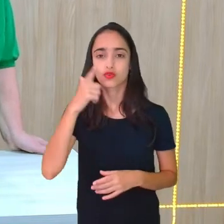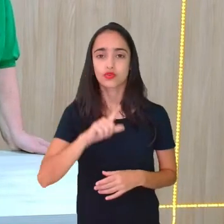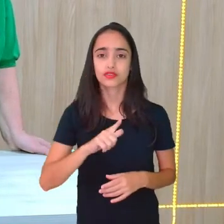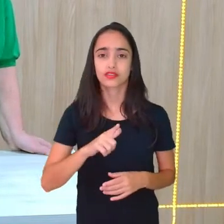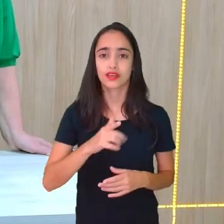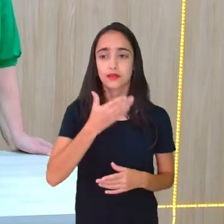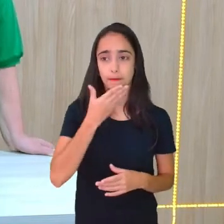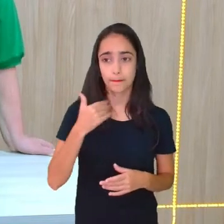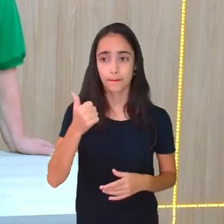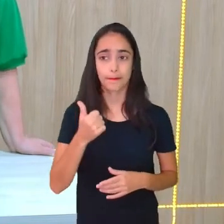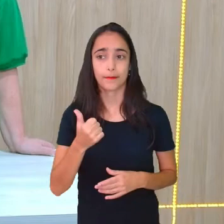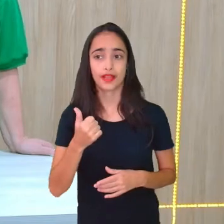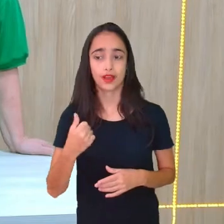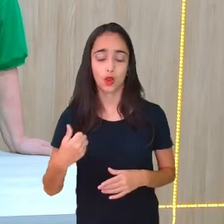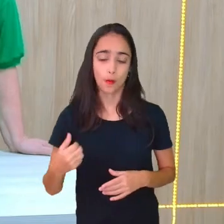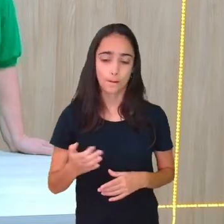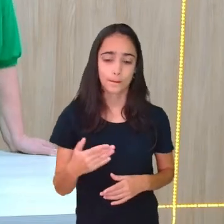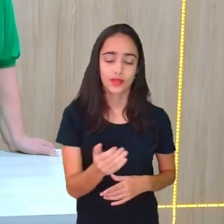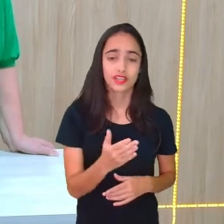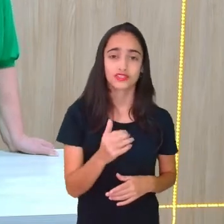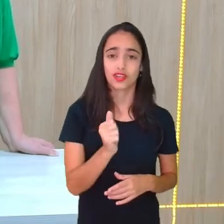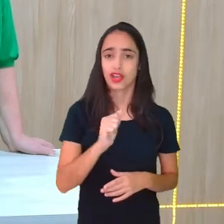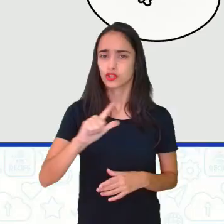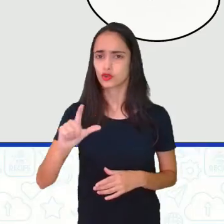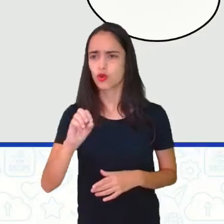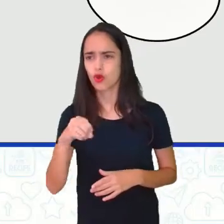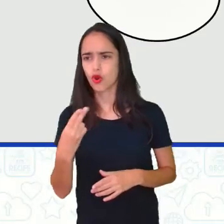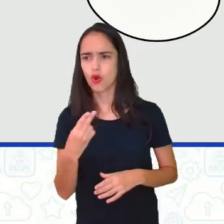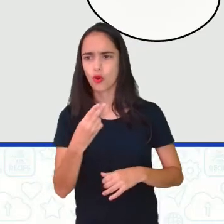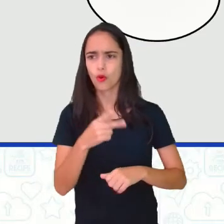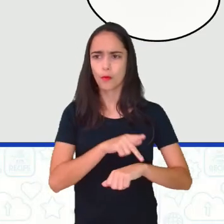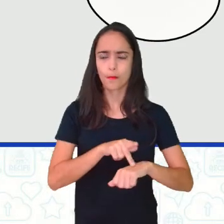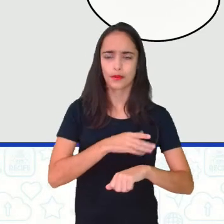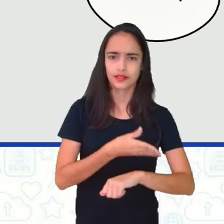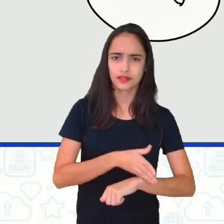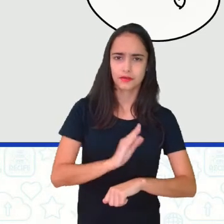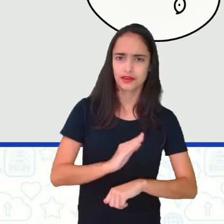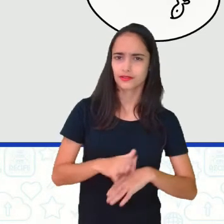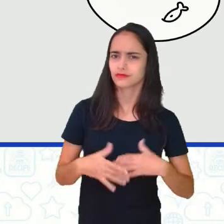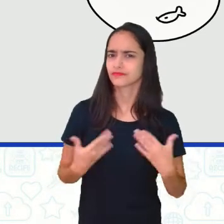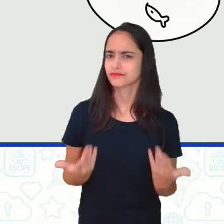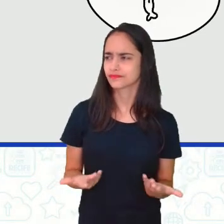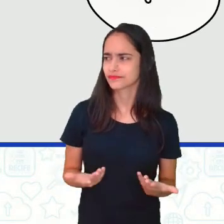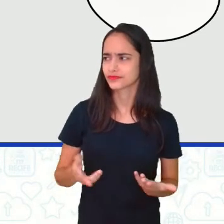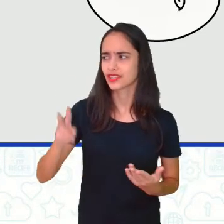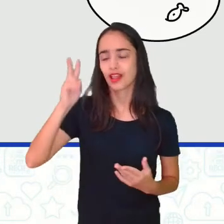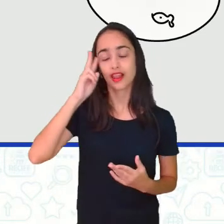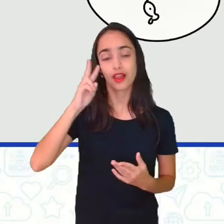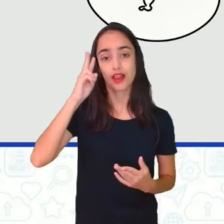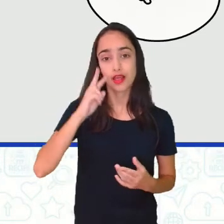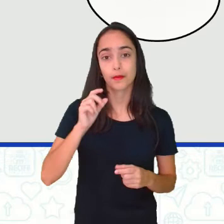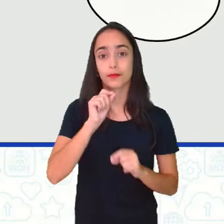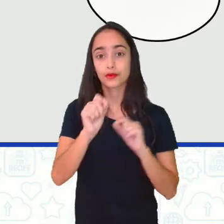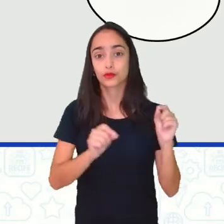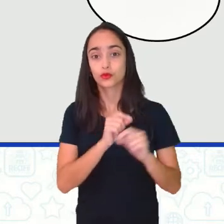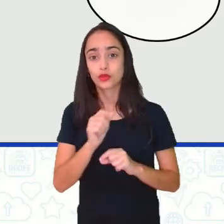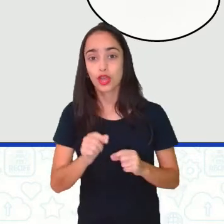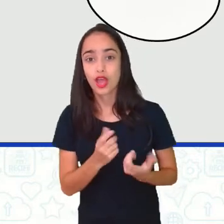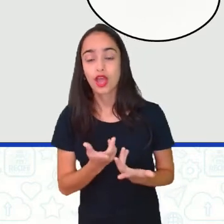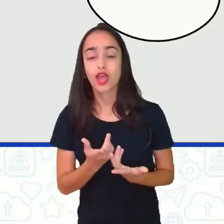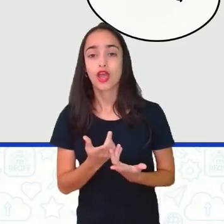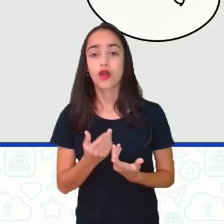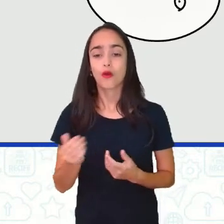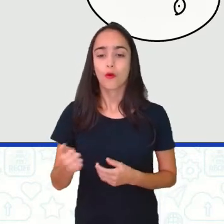Marta? Um peixinho azul ou um peixinho preto e branco? Lembrando que o peixinho azul são